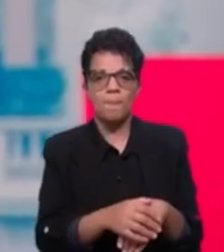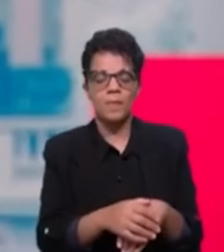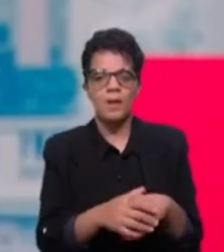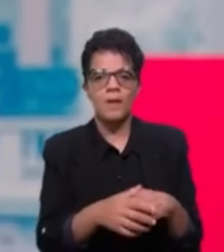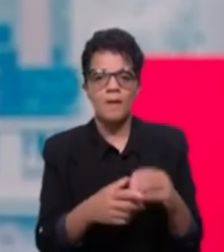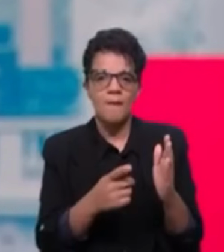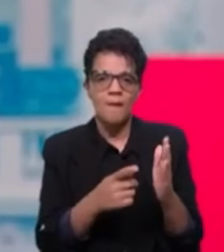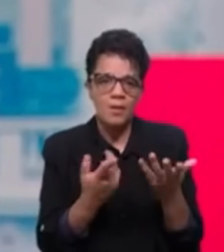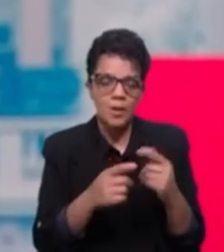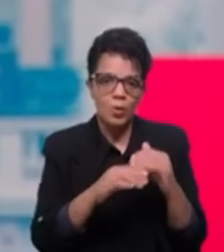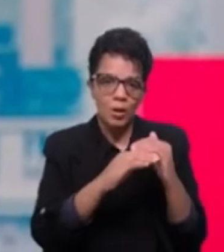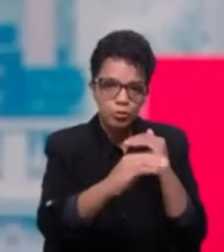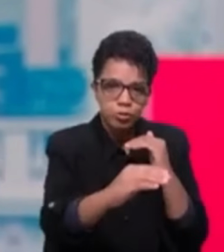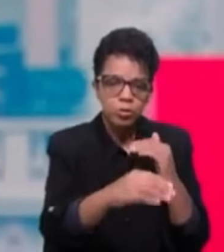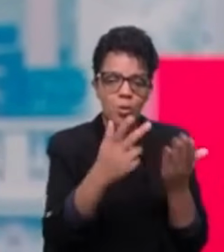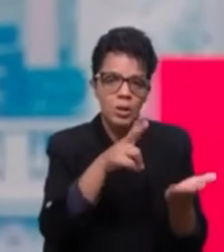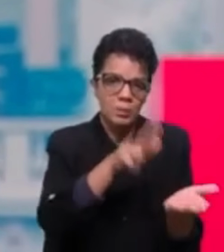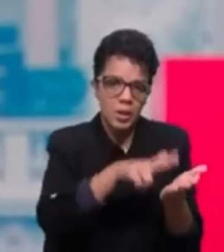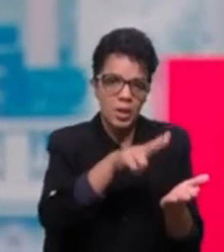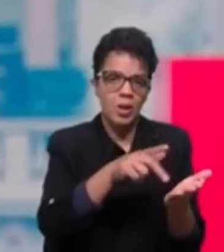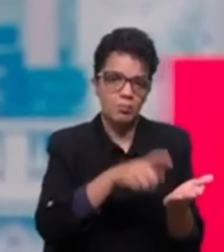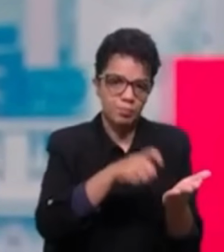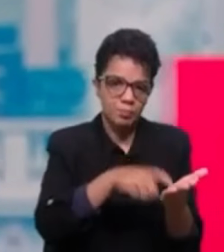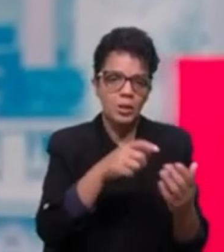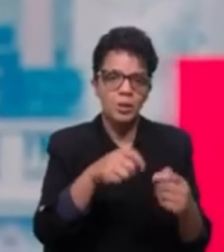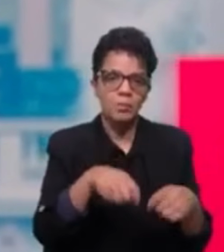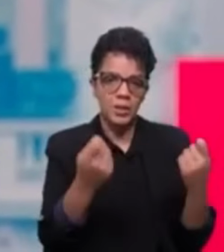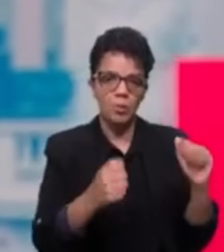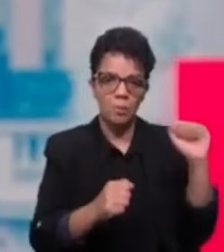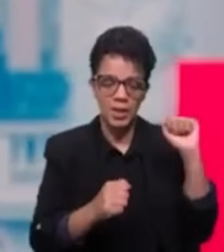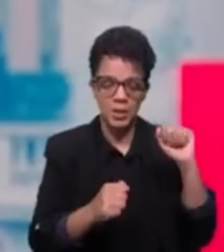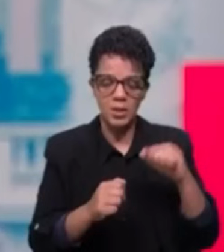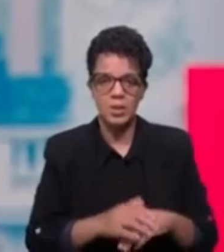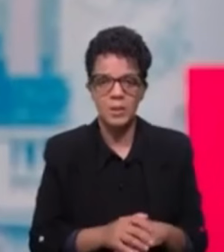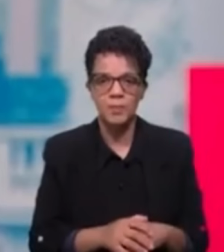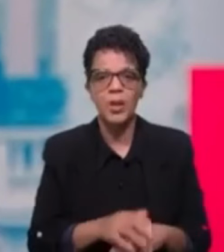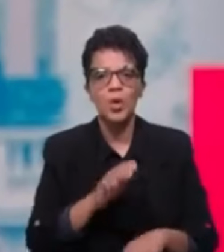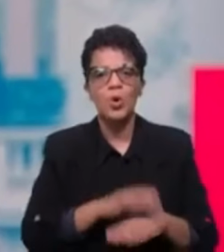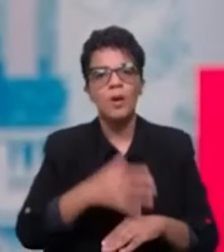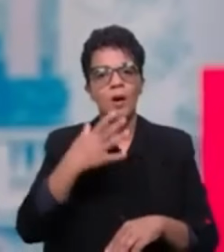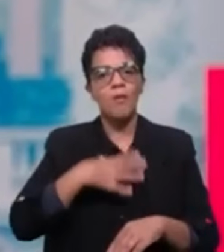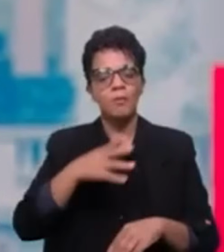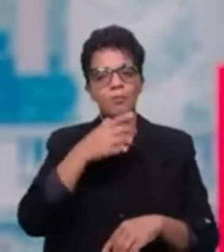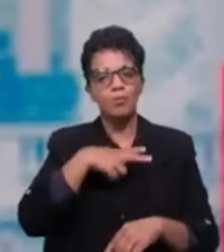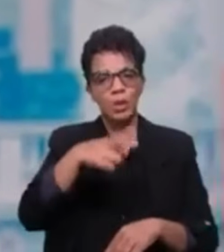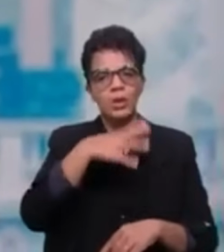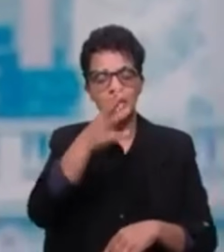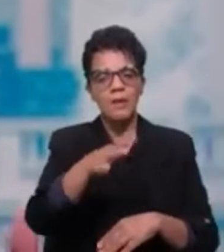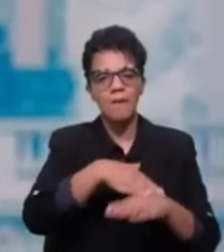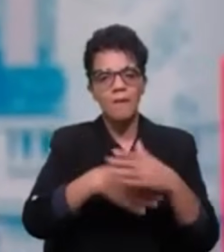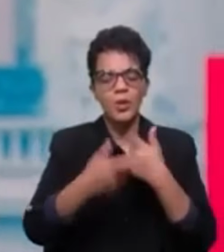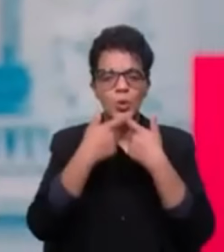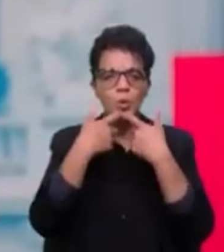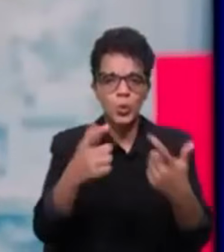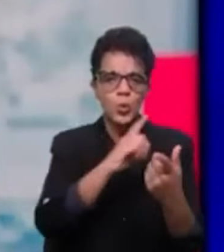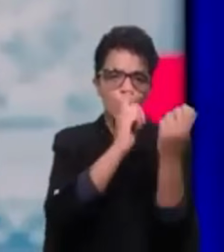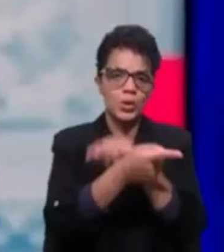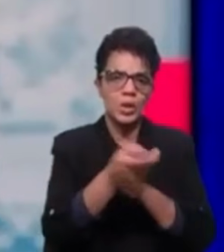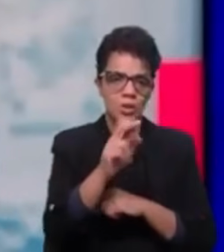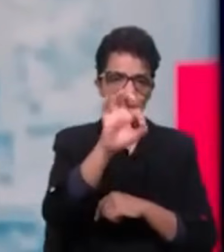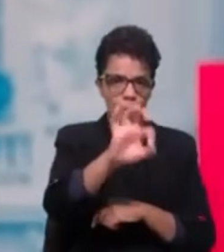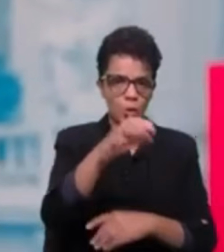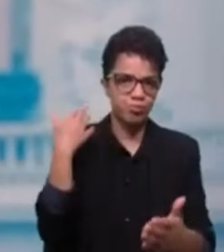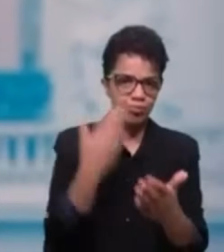consistência e de credibilidade do partido socialista que agora Quer aparecer ao país a dizer que vai fazer tudo o contrário daquilo que fez nos 8